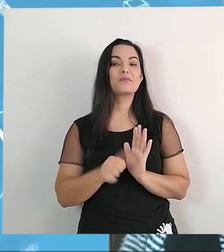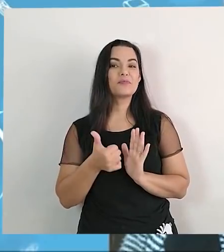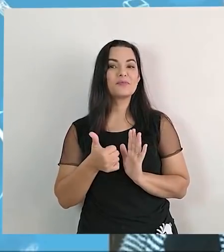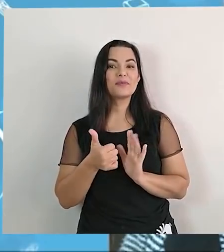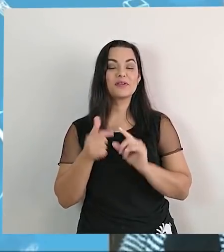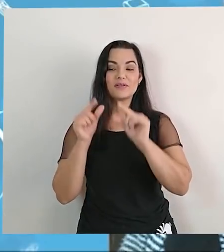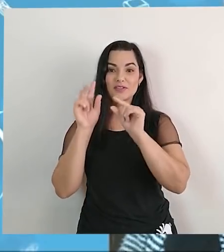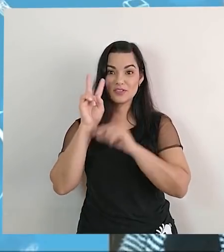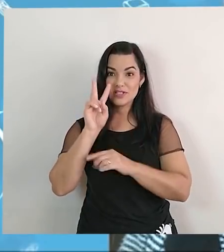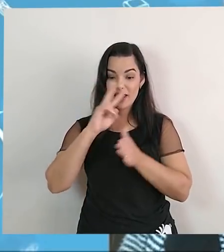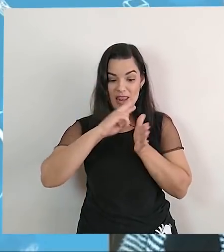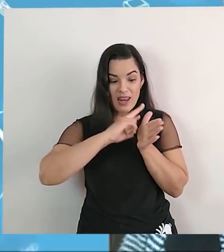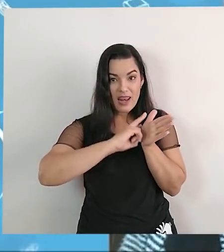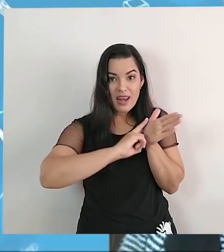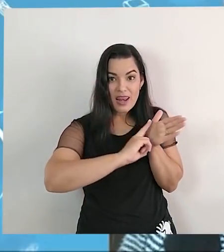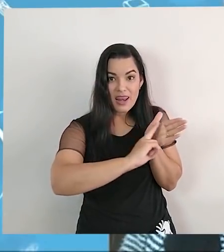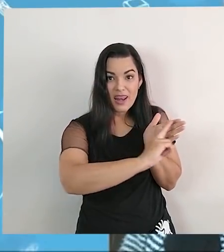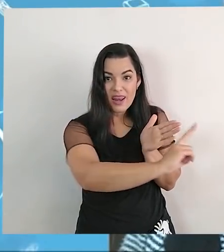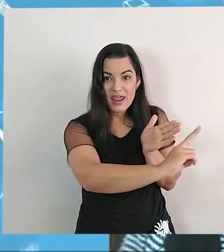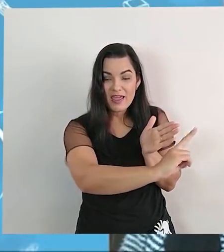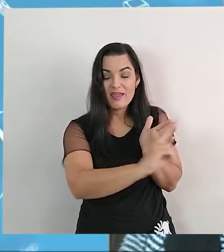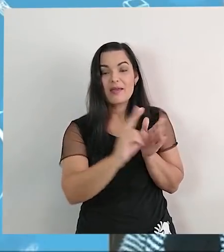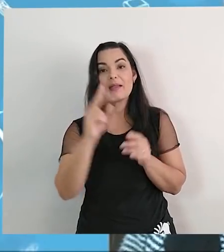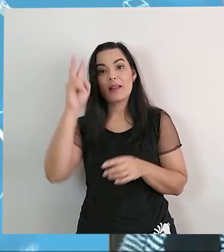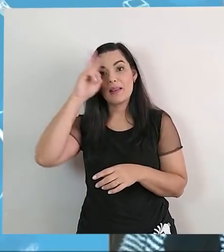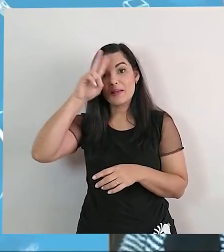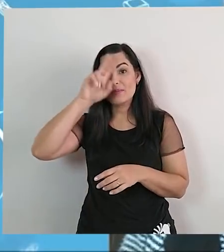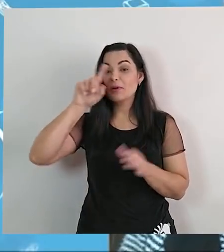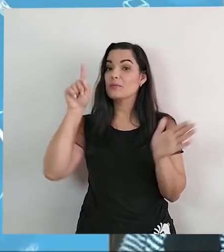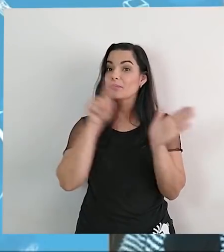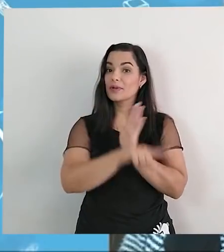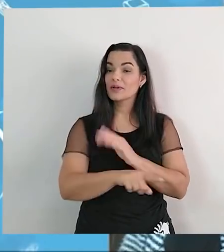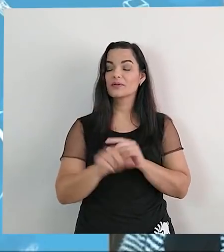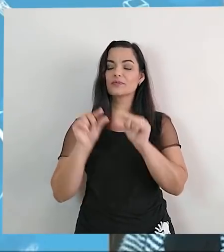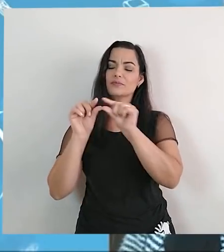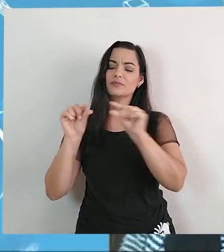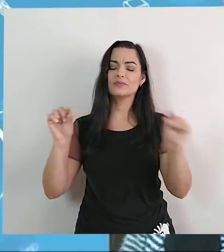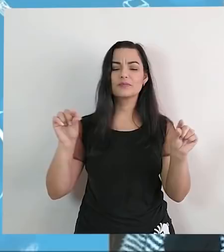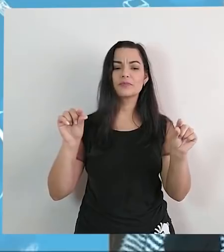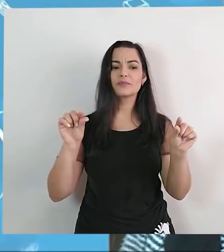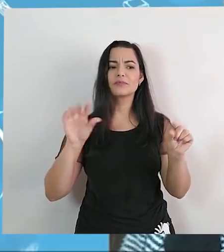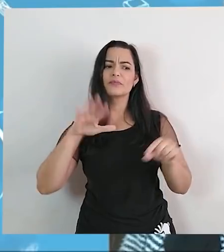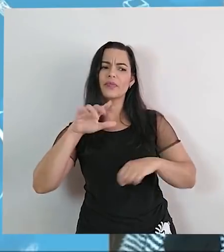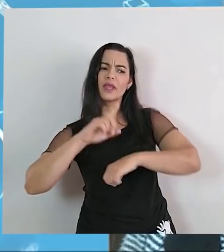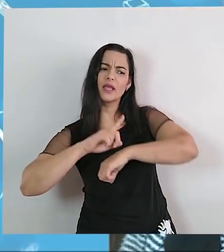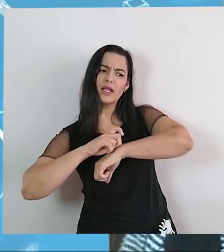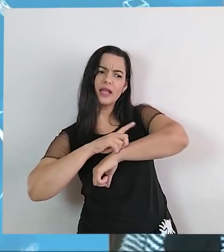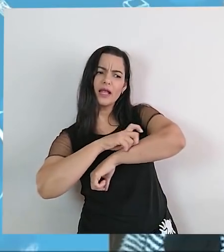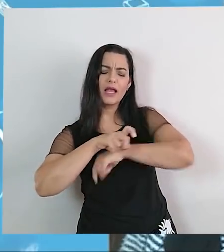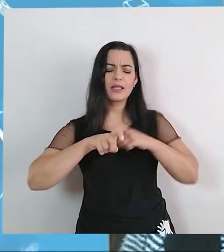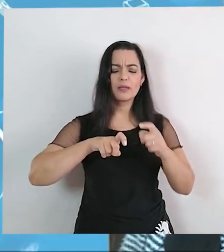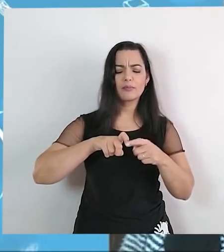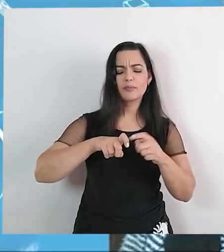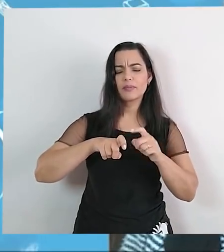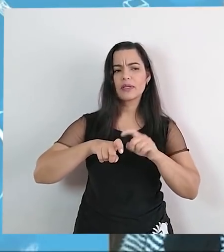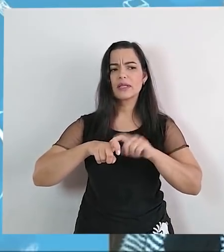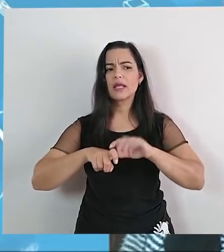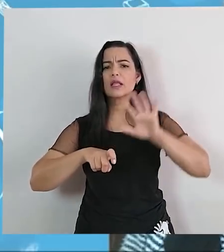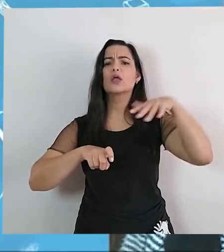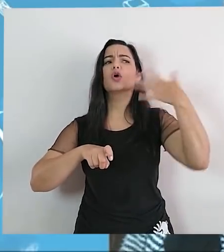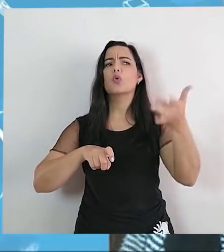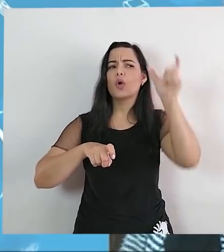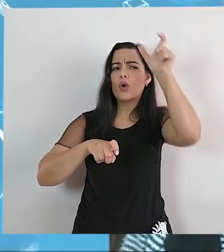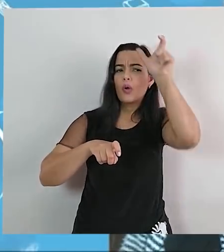ler esse primeiro verso em forma de pergunta. Vamos lá. Lagarta pintada, quem foi que